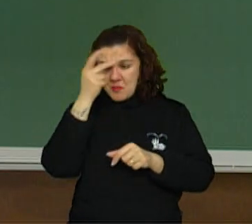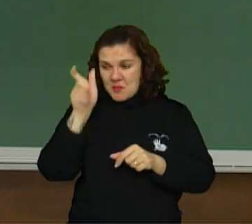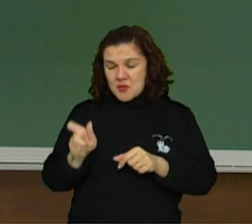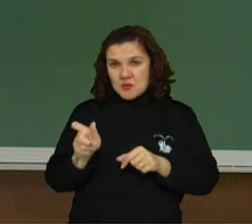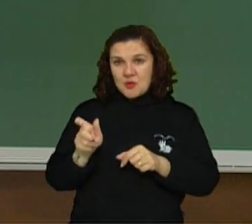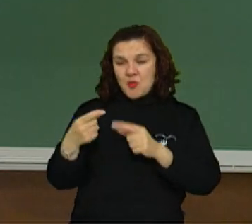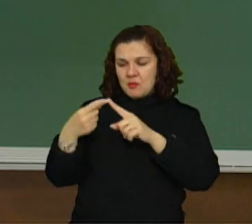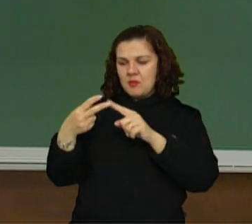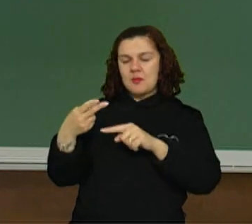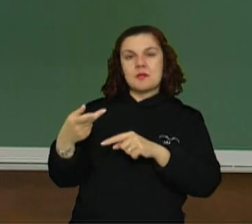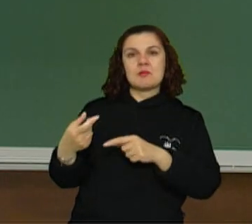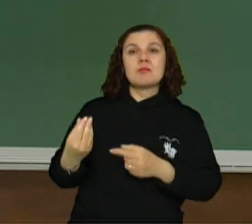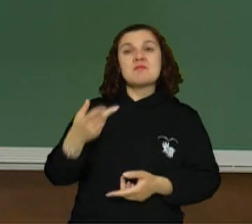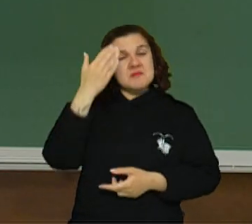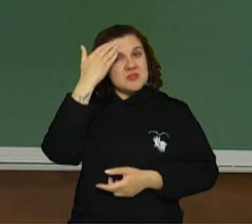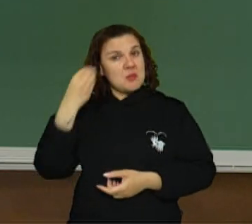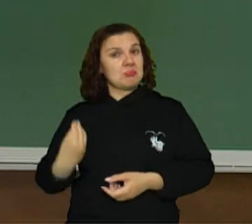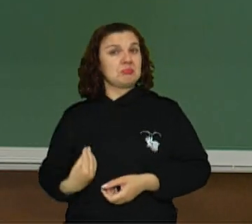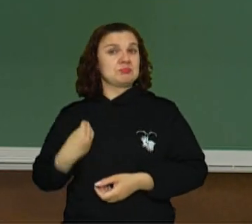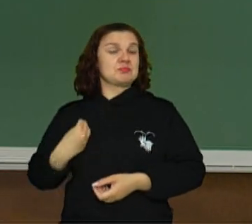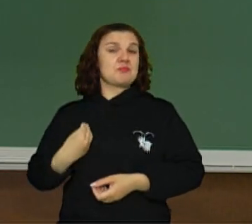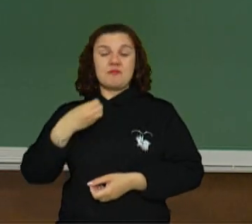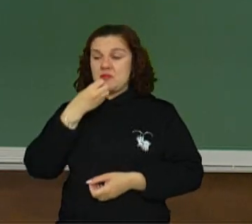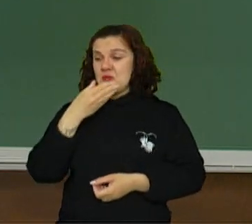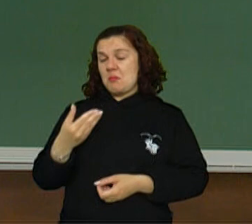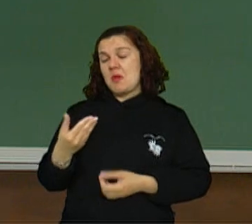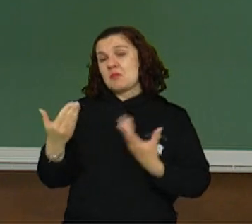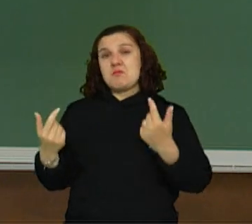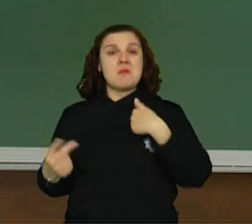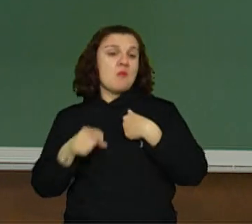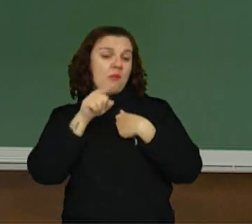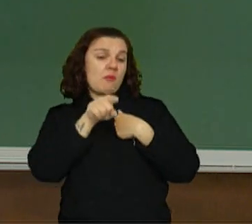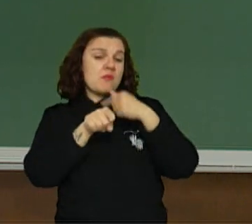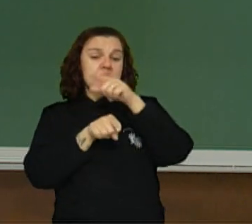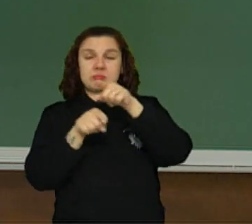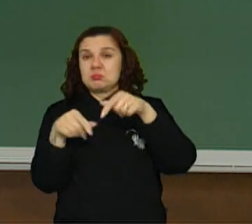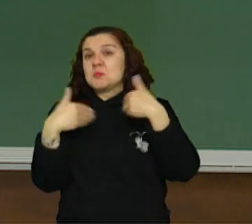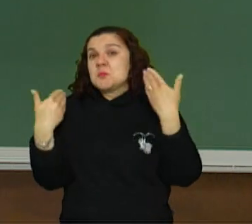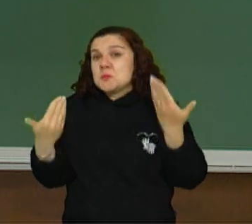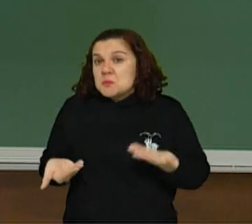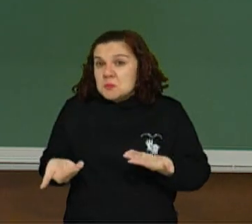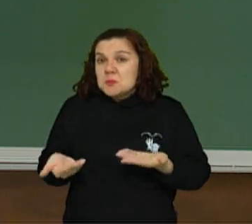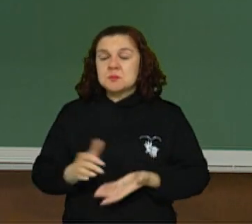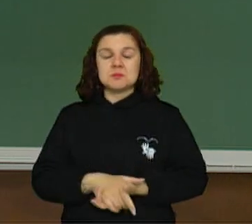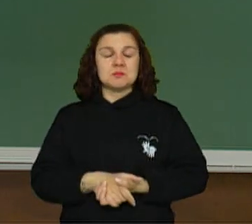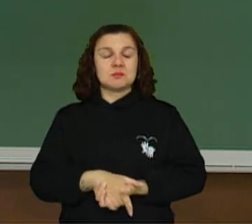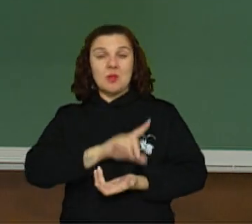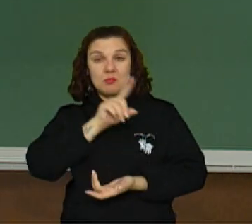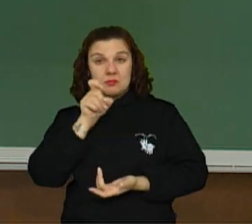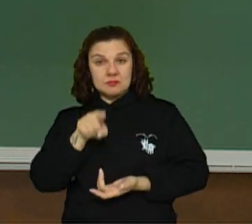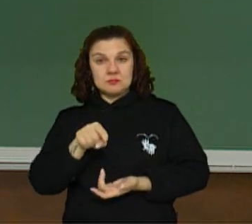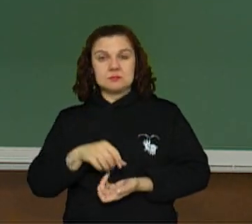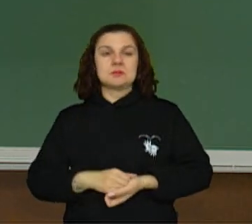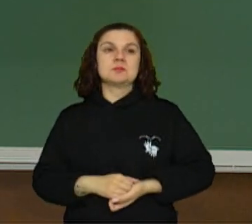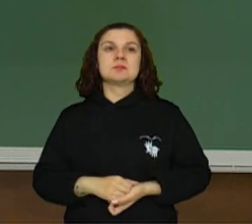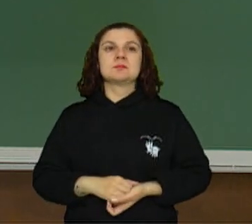né? Sabe que vive-se bem, né? Eu, você, não sei, não é verdade? Então, indeterminado.